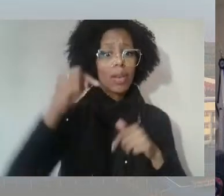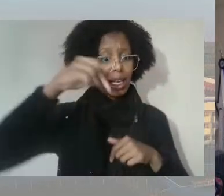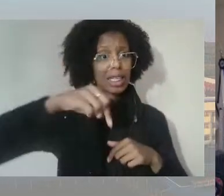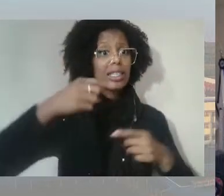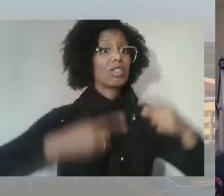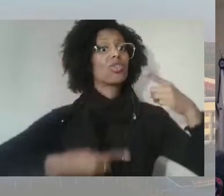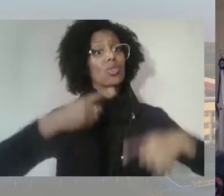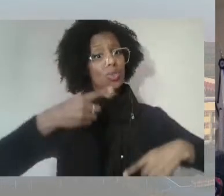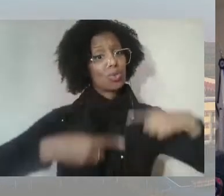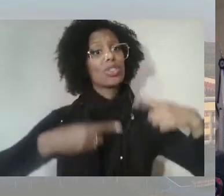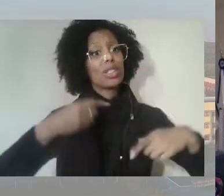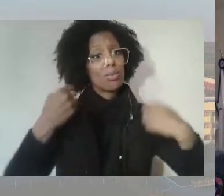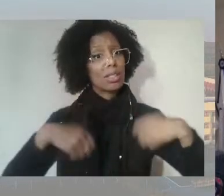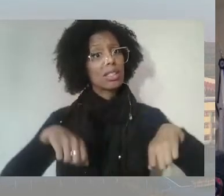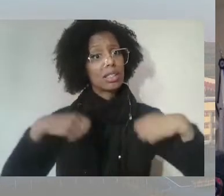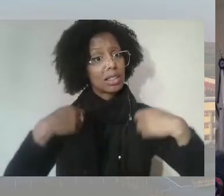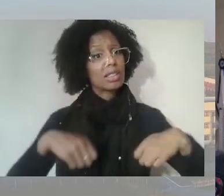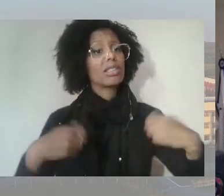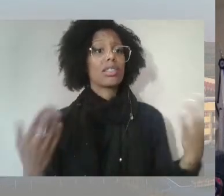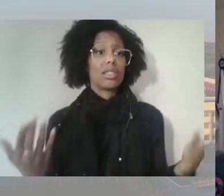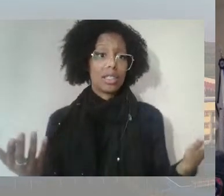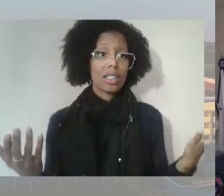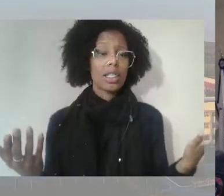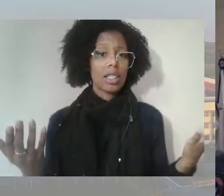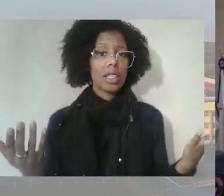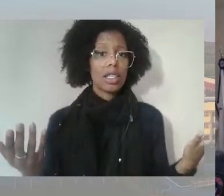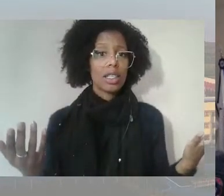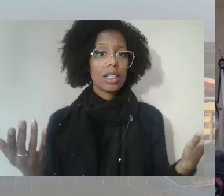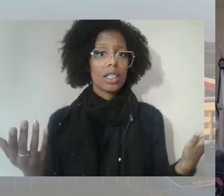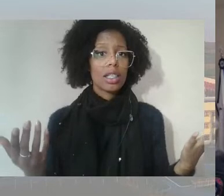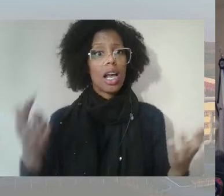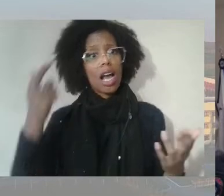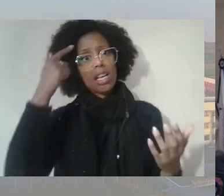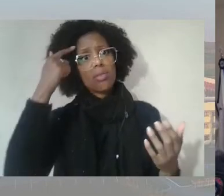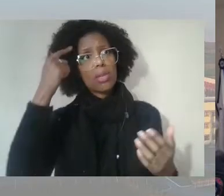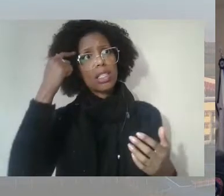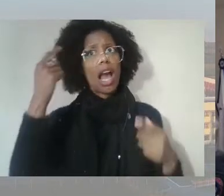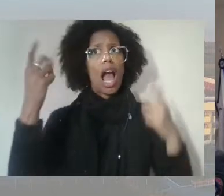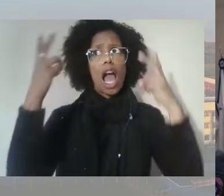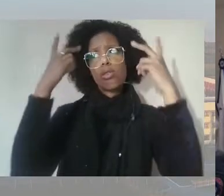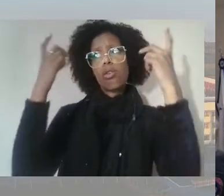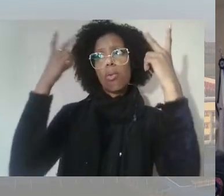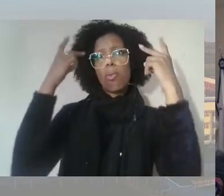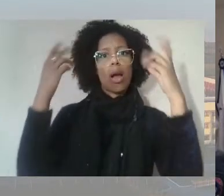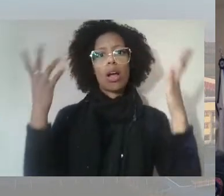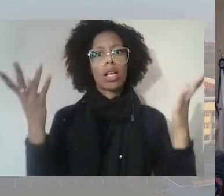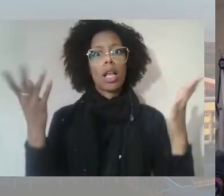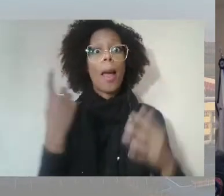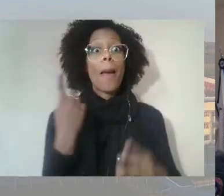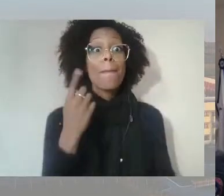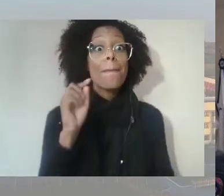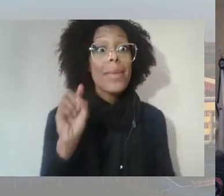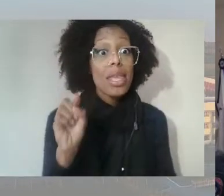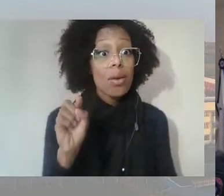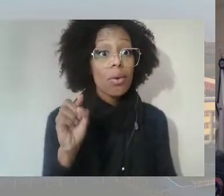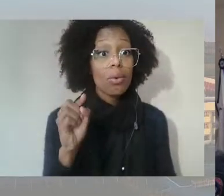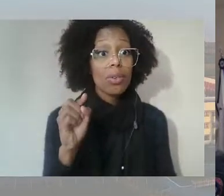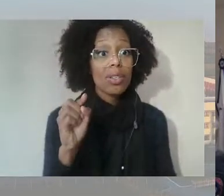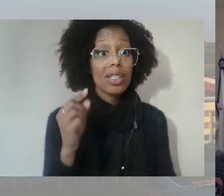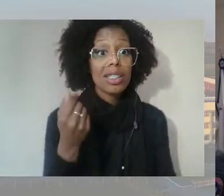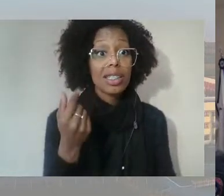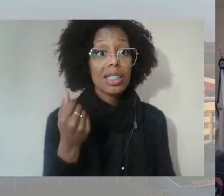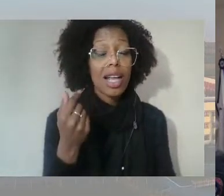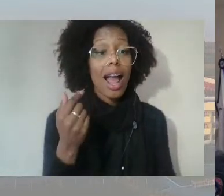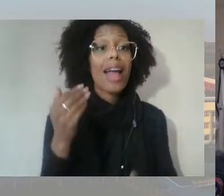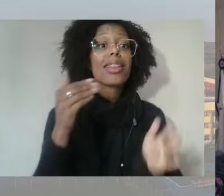E aí me incomoda, muitas vezes, a gente não discutir isso, achar normal. Imagina, pessoal, R$ 1.000 até o final do